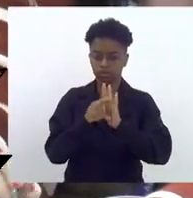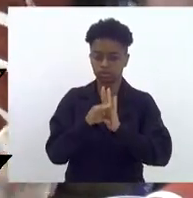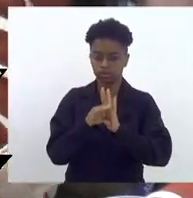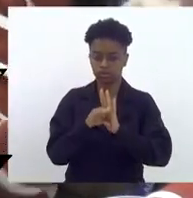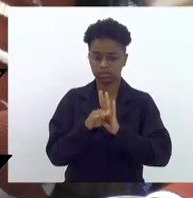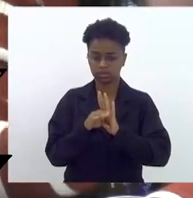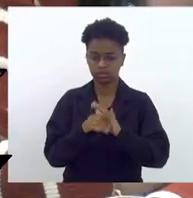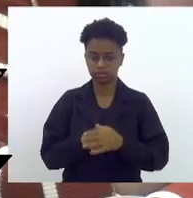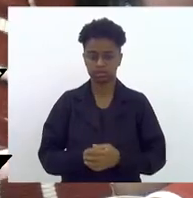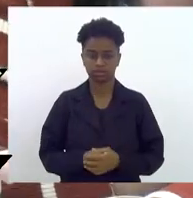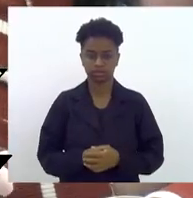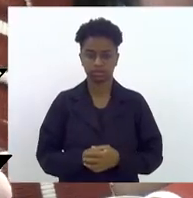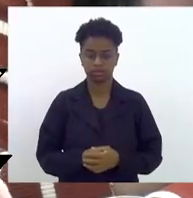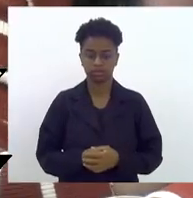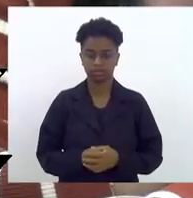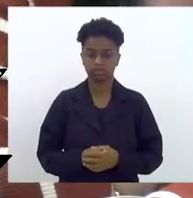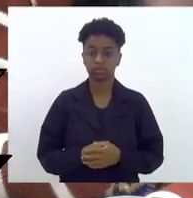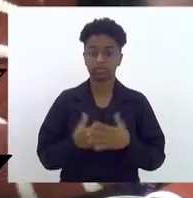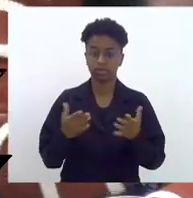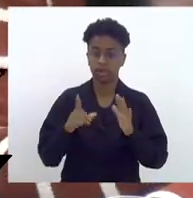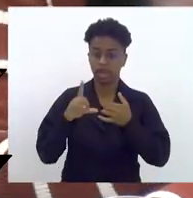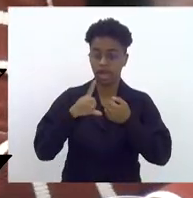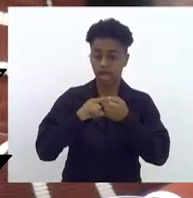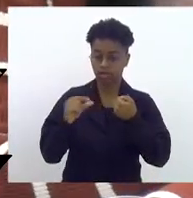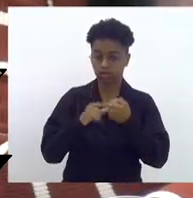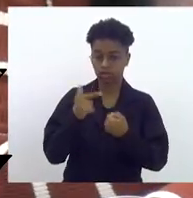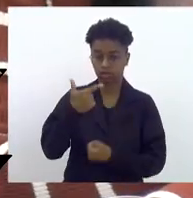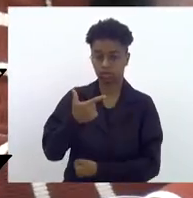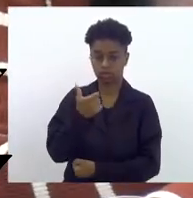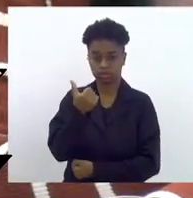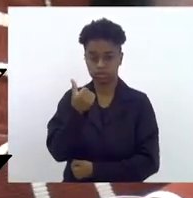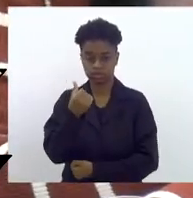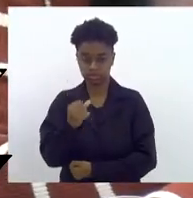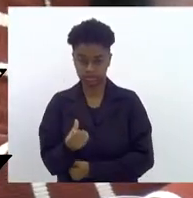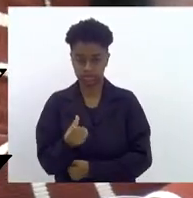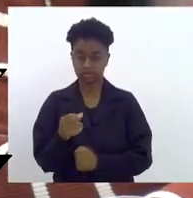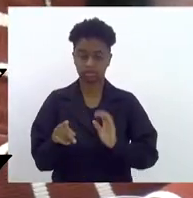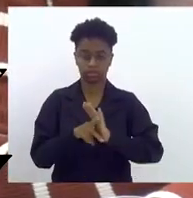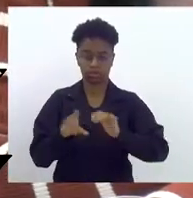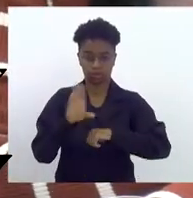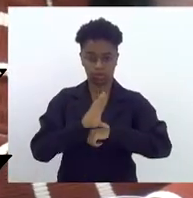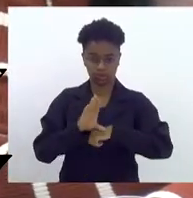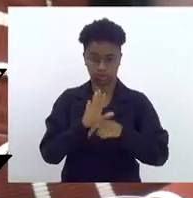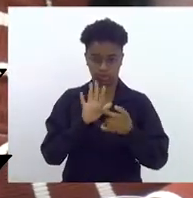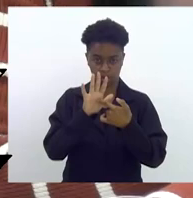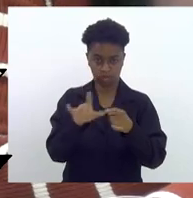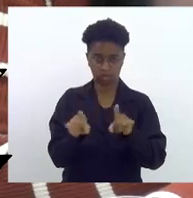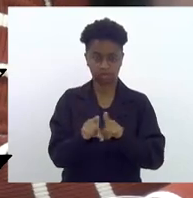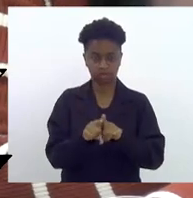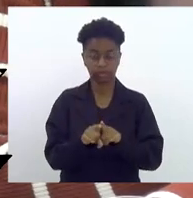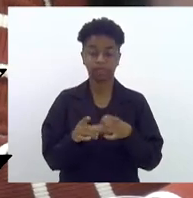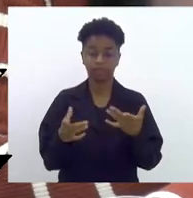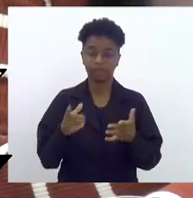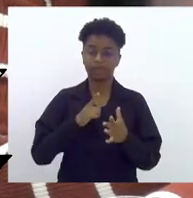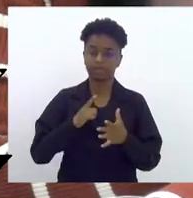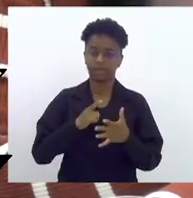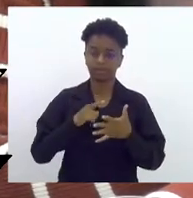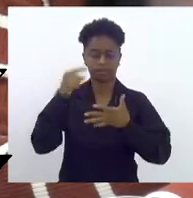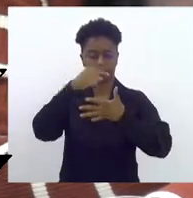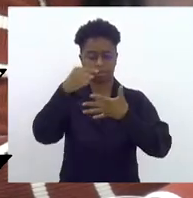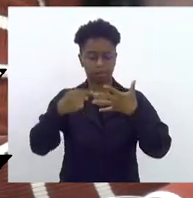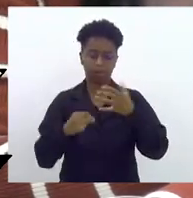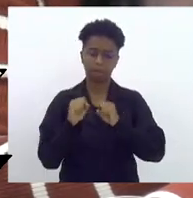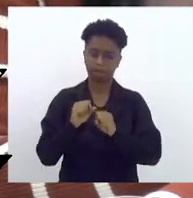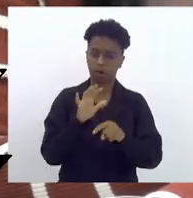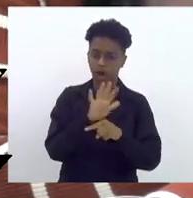questão é que o artigo 216 também da Constituição Federal então enfim a gente tem um acabou isso aqui que pode